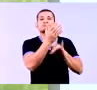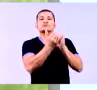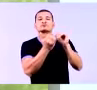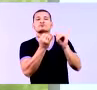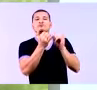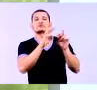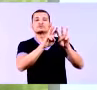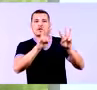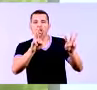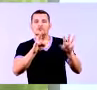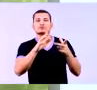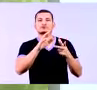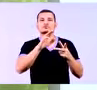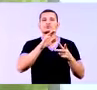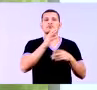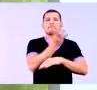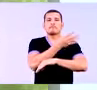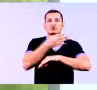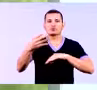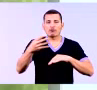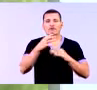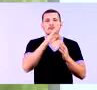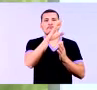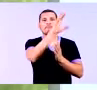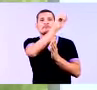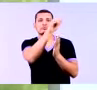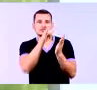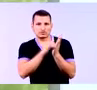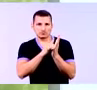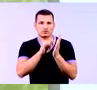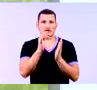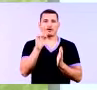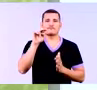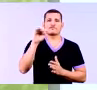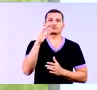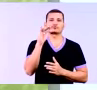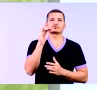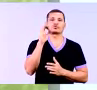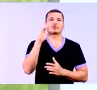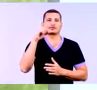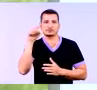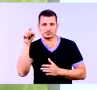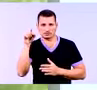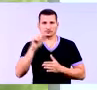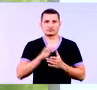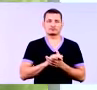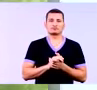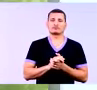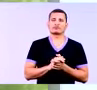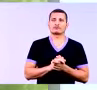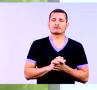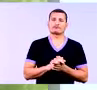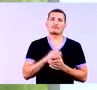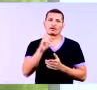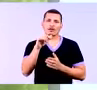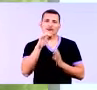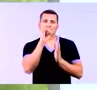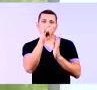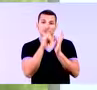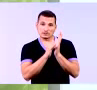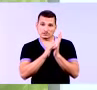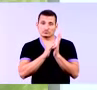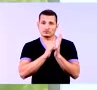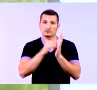ou no site da Microsoft, baixar as funções. Eu estou me referindo já à instalação do segundo